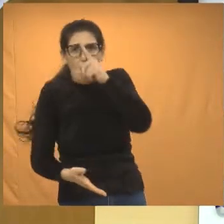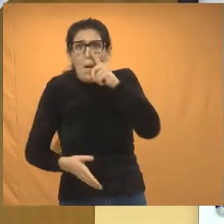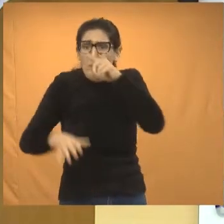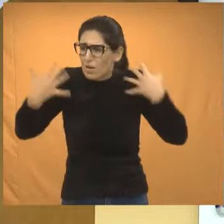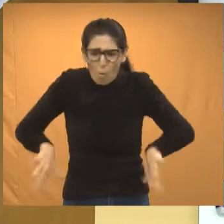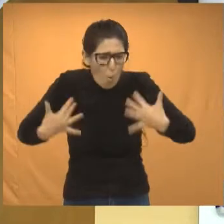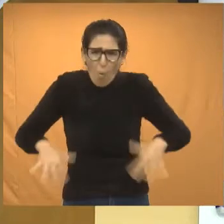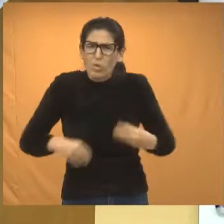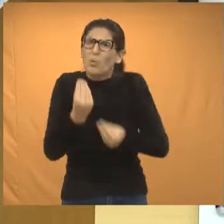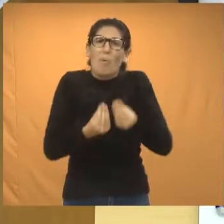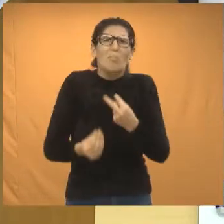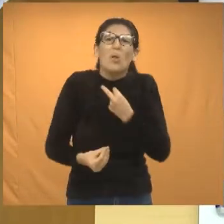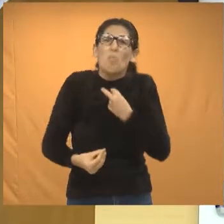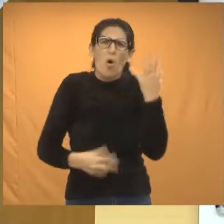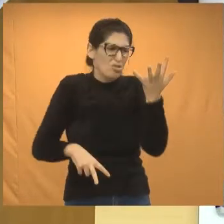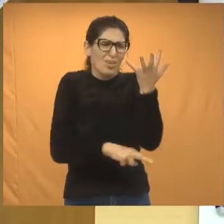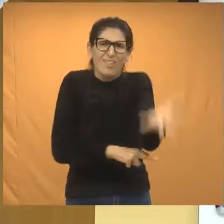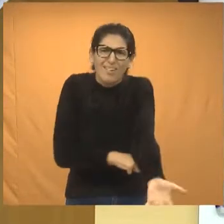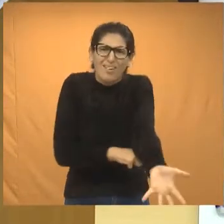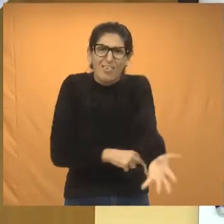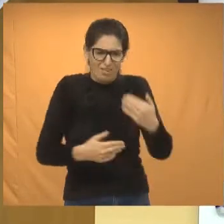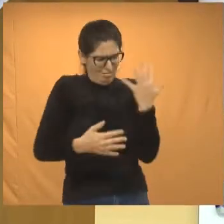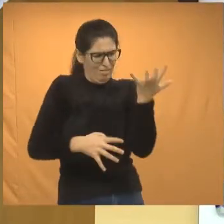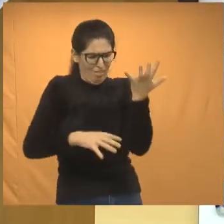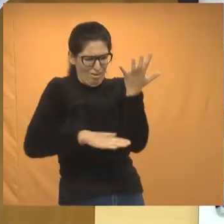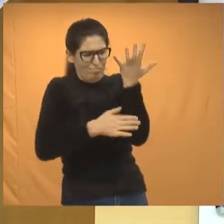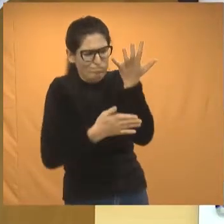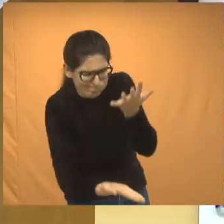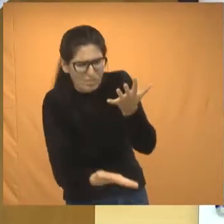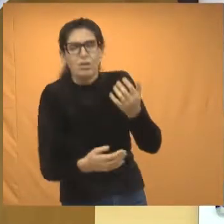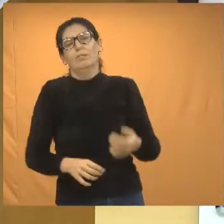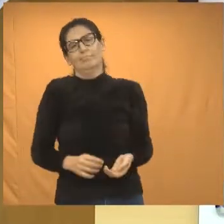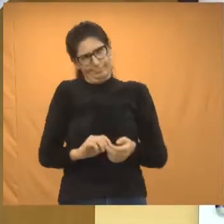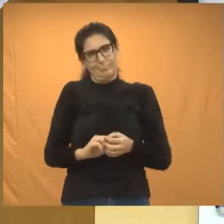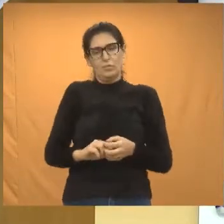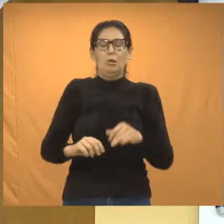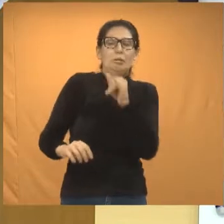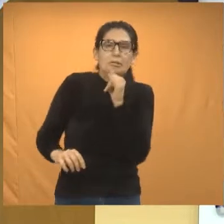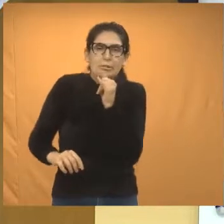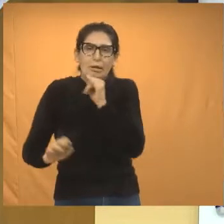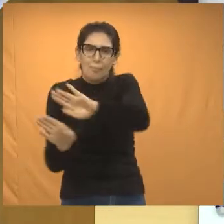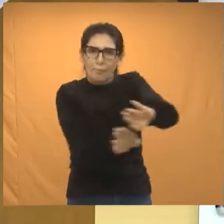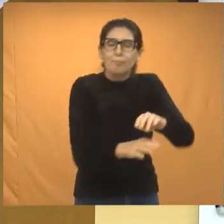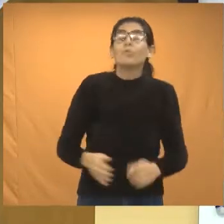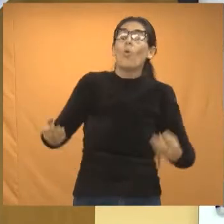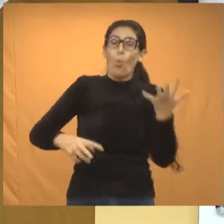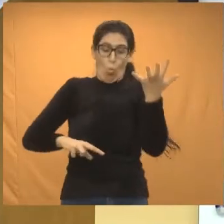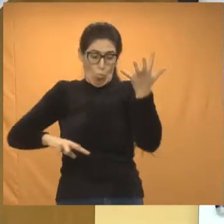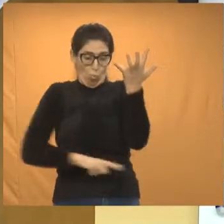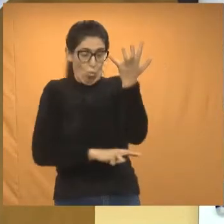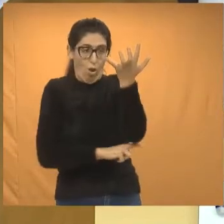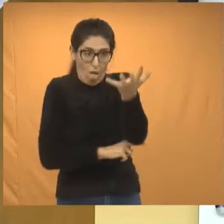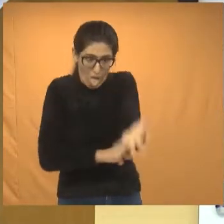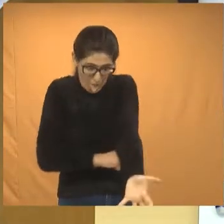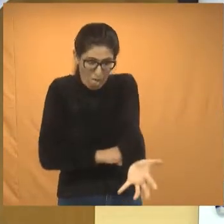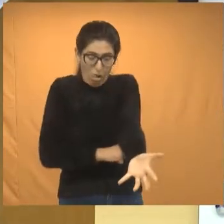e até porque existe uma lei de compensação. Então, se eu corto uma árvore, pela lei, eu tenho que fazer uma reposição, dependendo do caso,